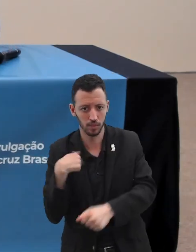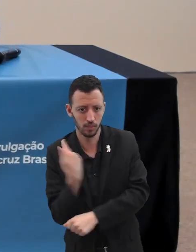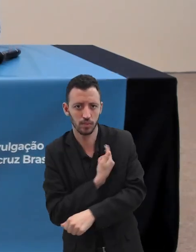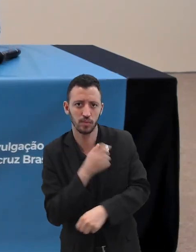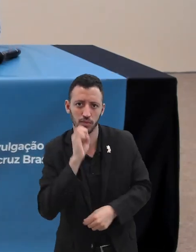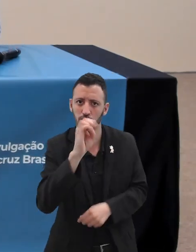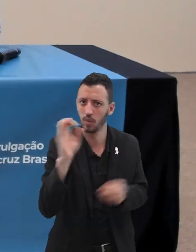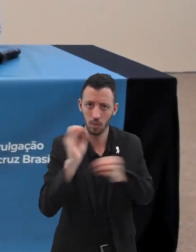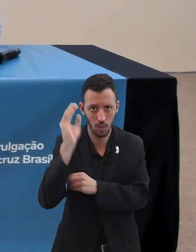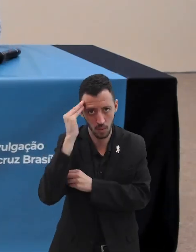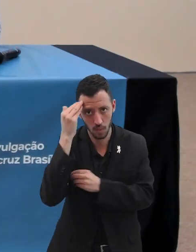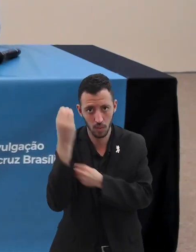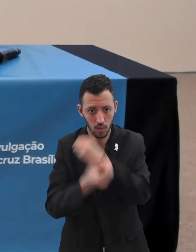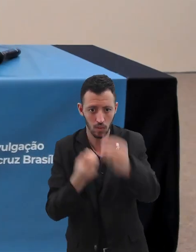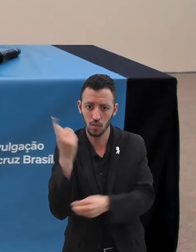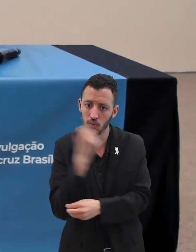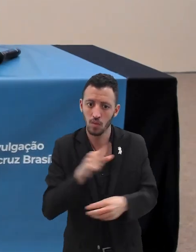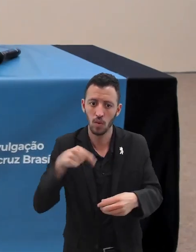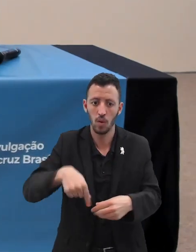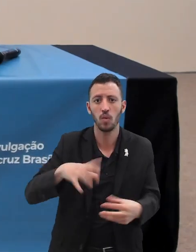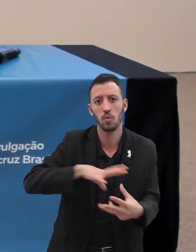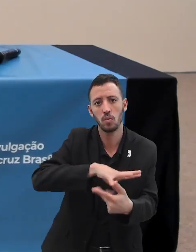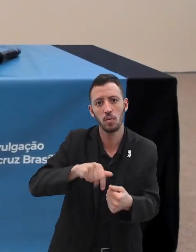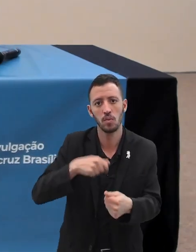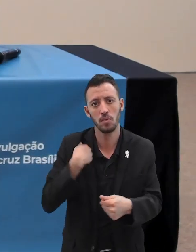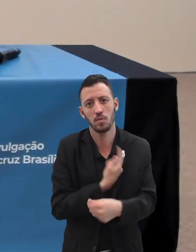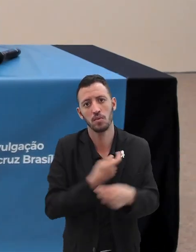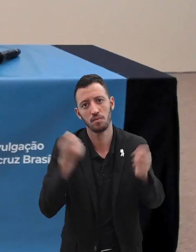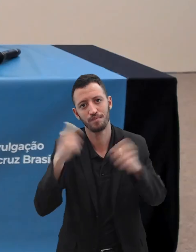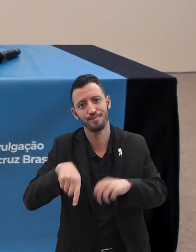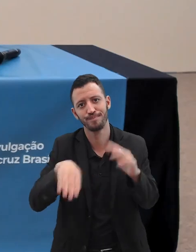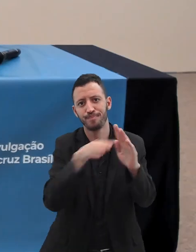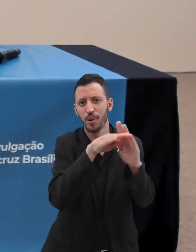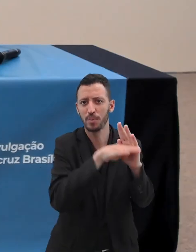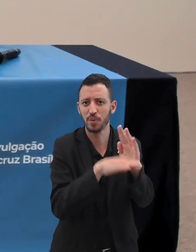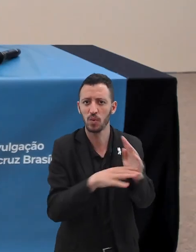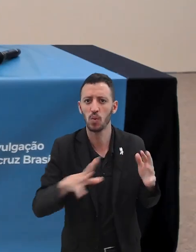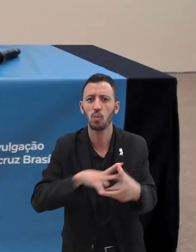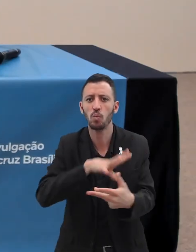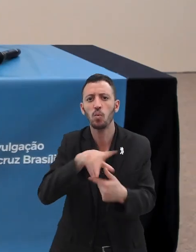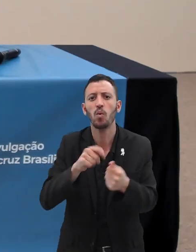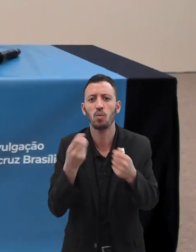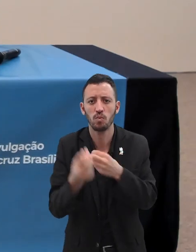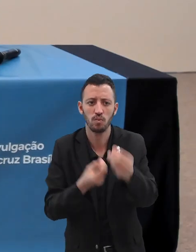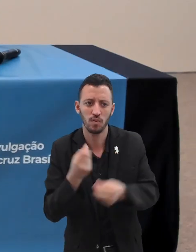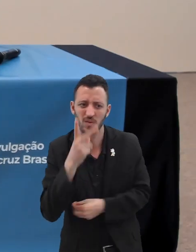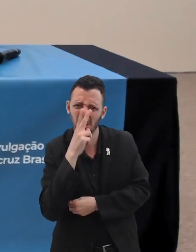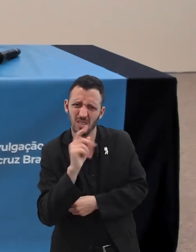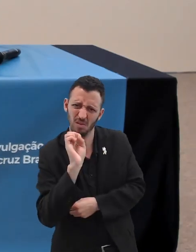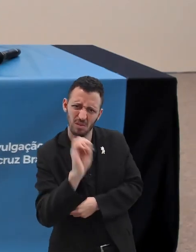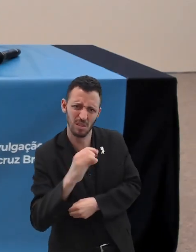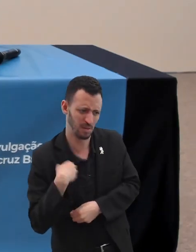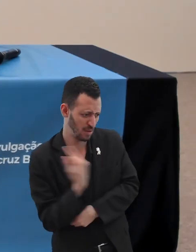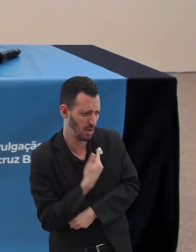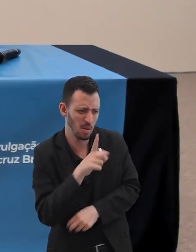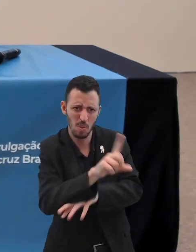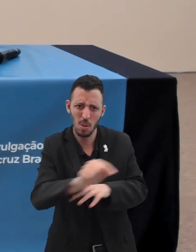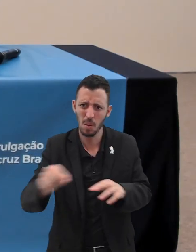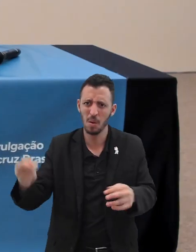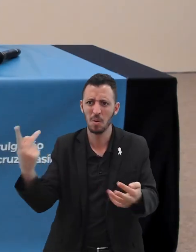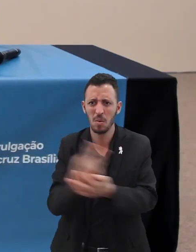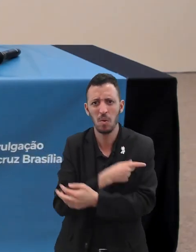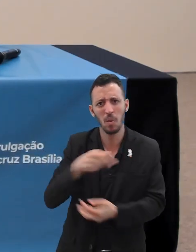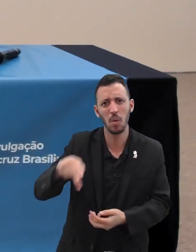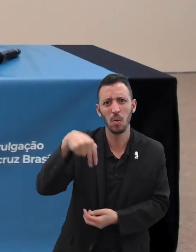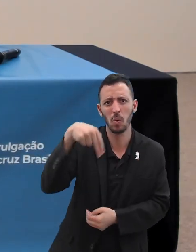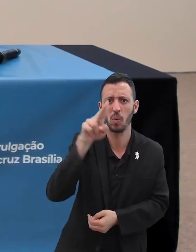nós, porque se nós não entendemos como funciona o mundo, o manual do mundo. Será que nós queremos energia nuclear? Voltando